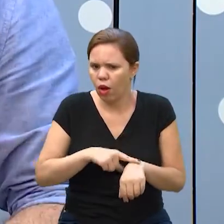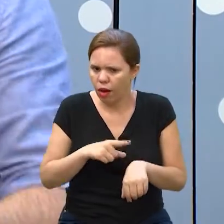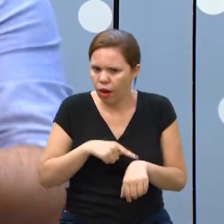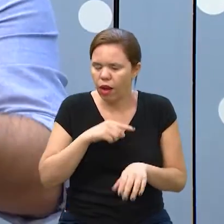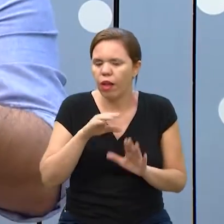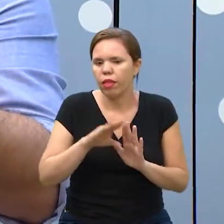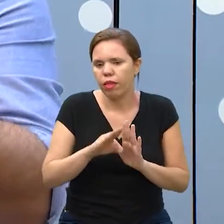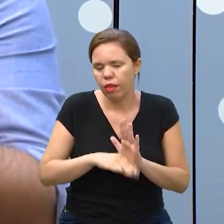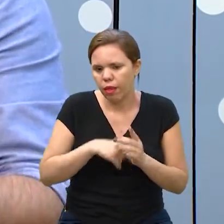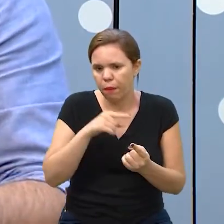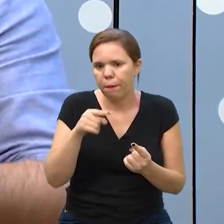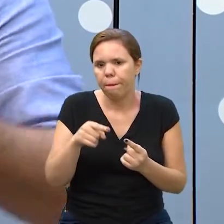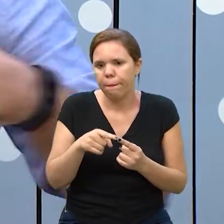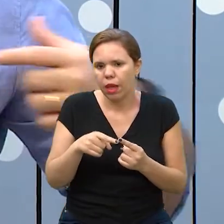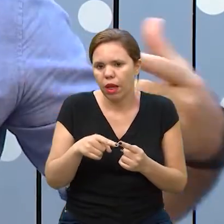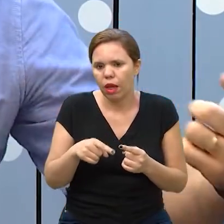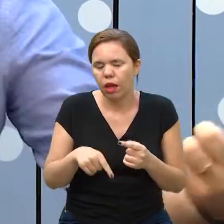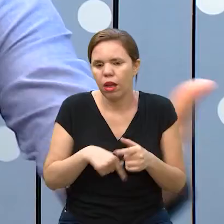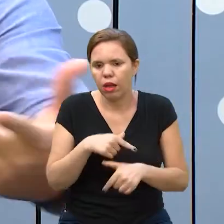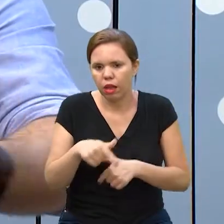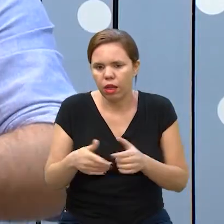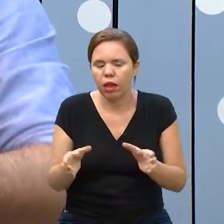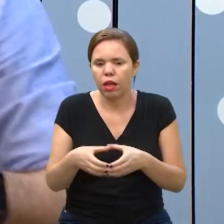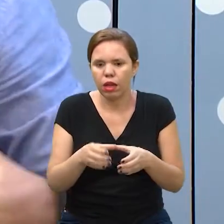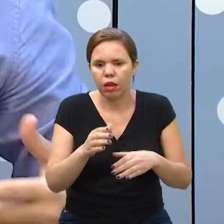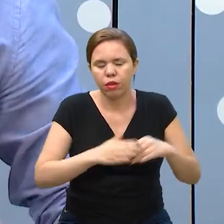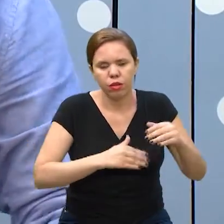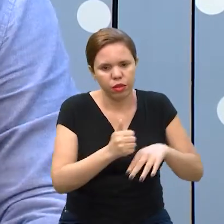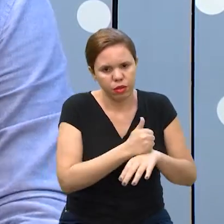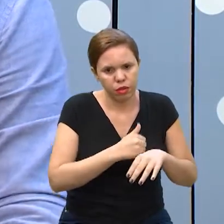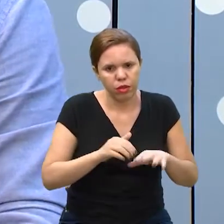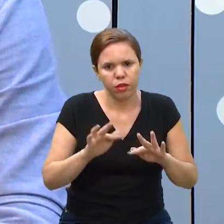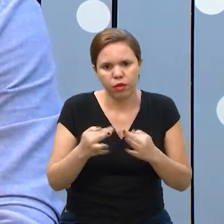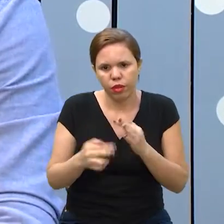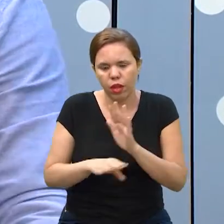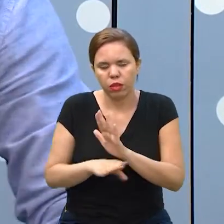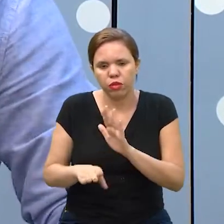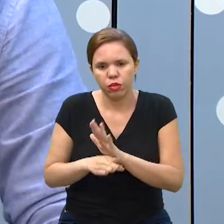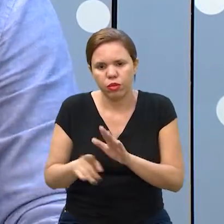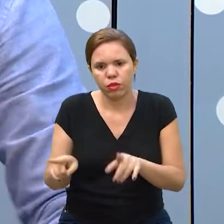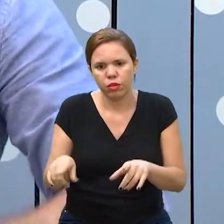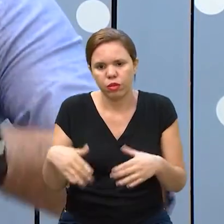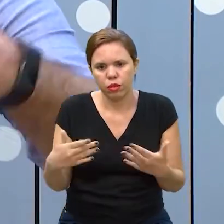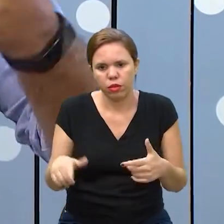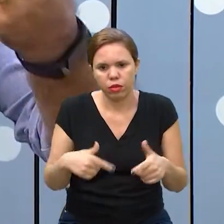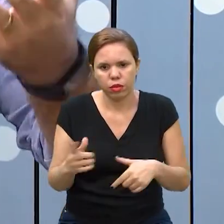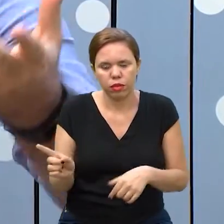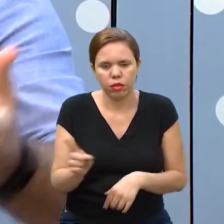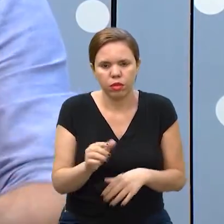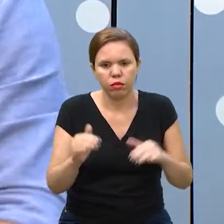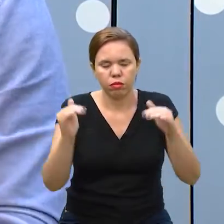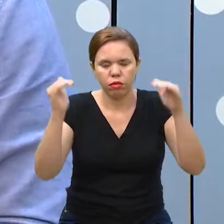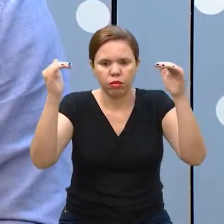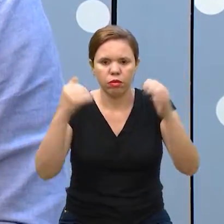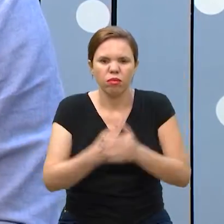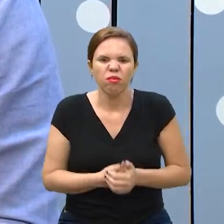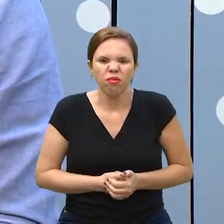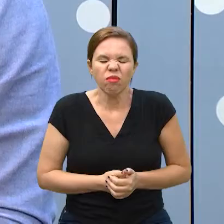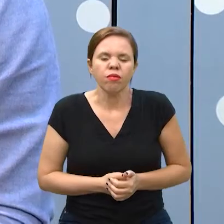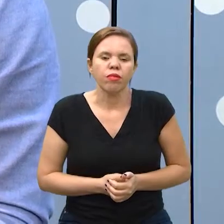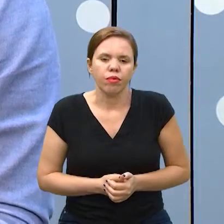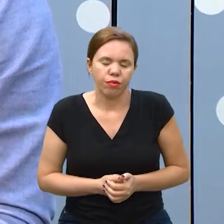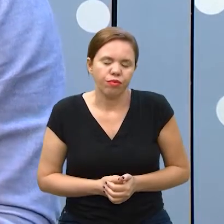tem metas, ela tem equipe, ela sustenta também uma série de outras famílias e pessoas ali, quando ela chega num nível muito